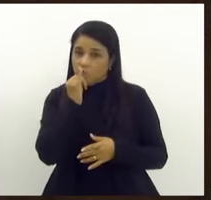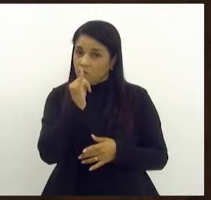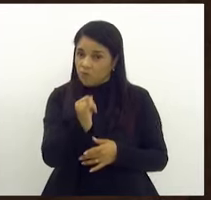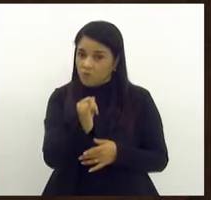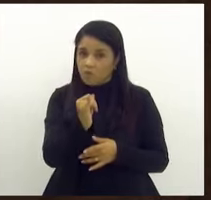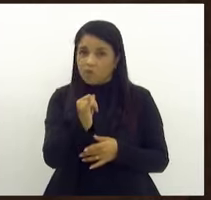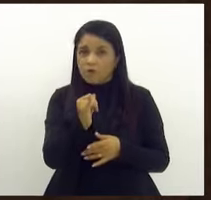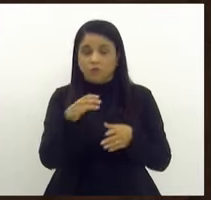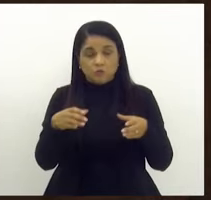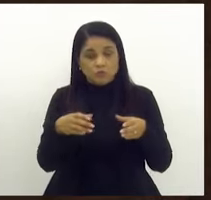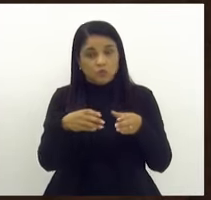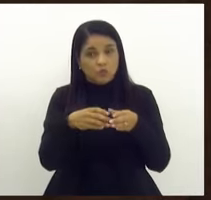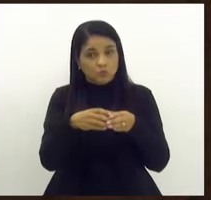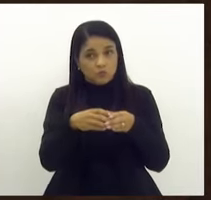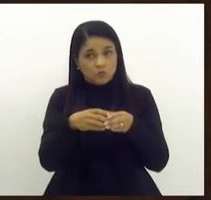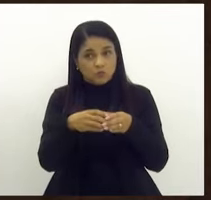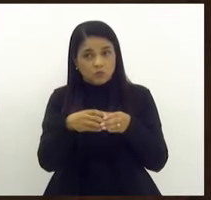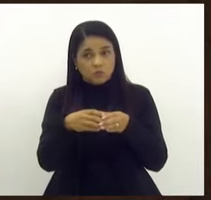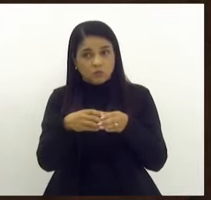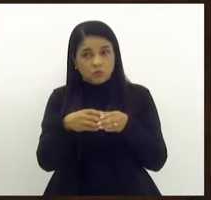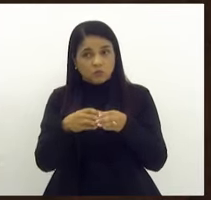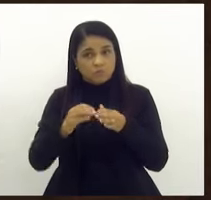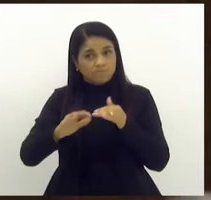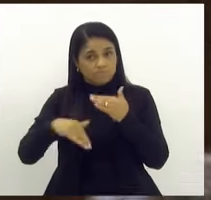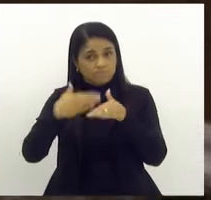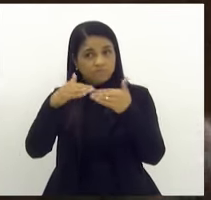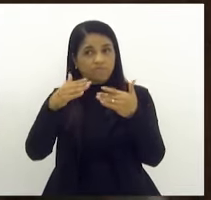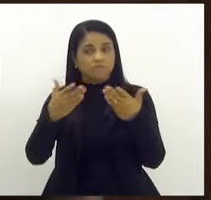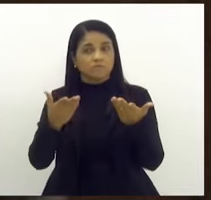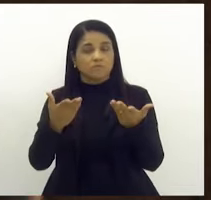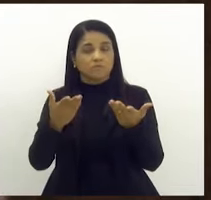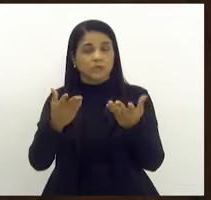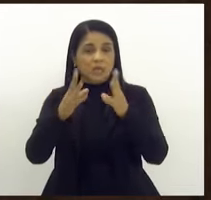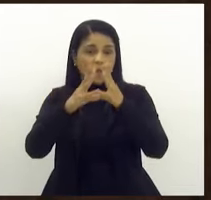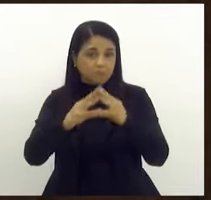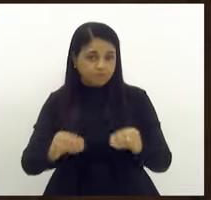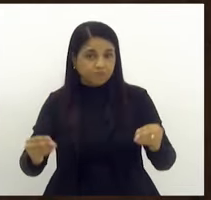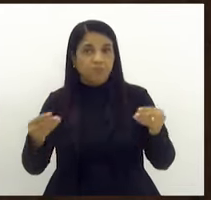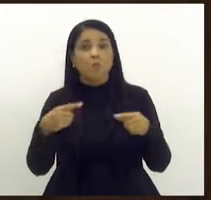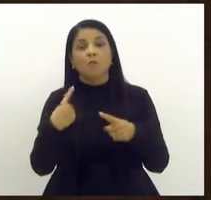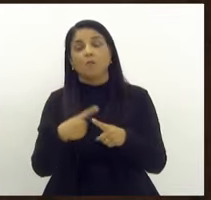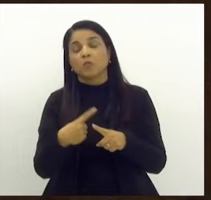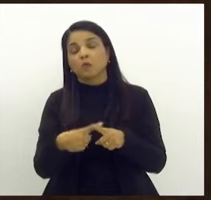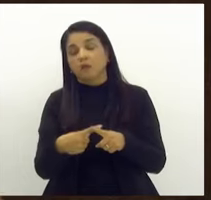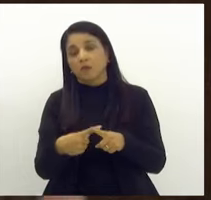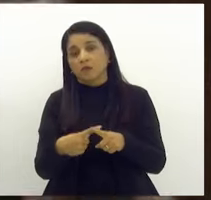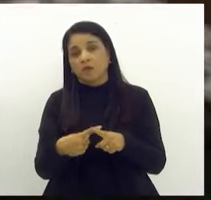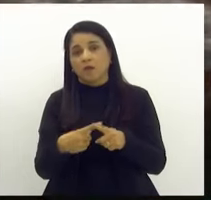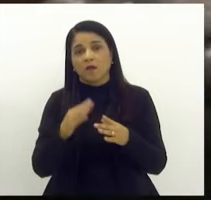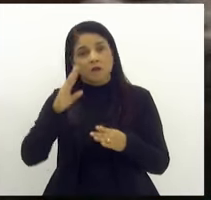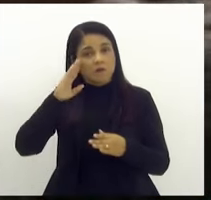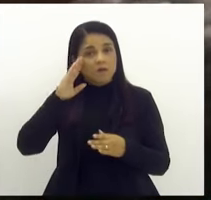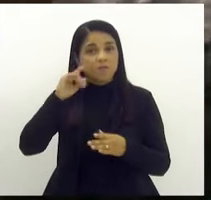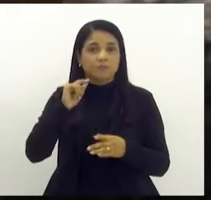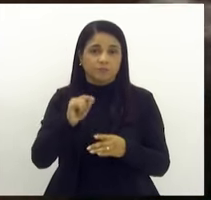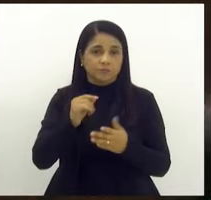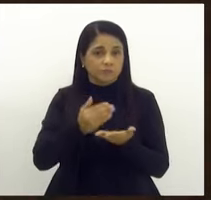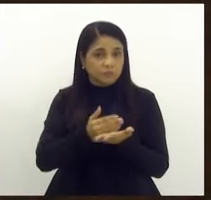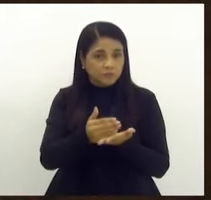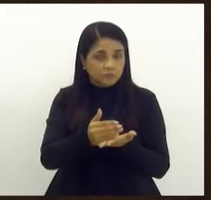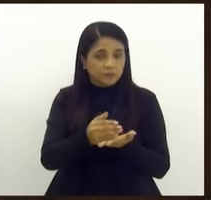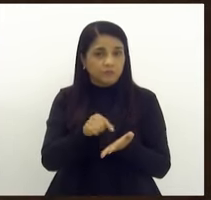Conselho consultivo ele é praticamente desm lado por qu a princípio Como está